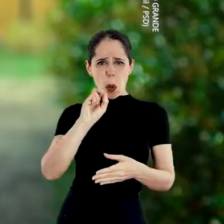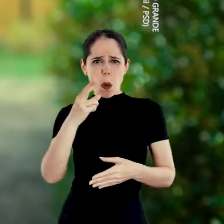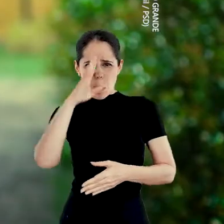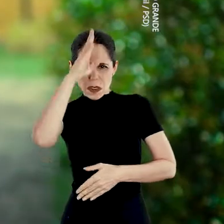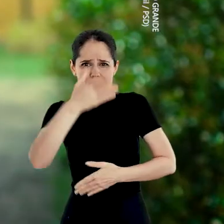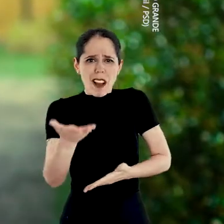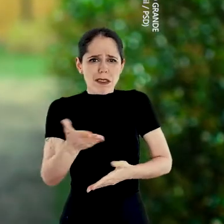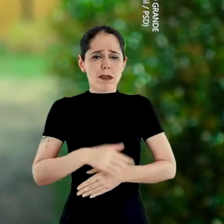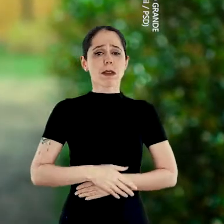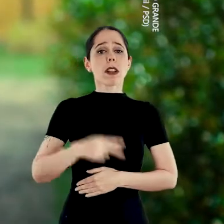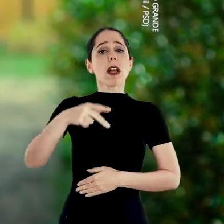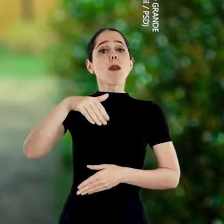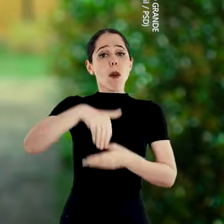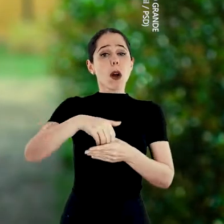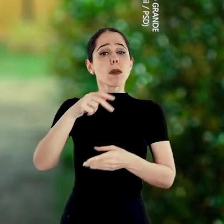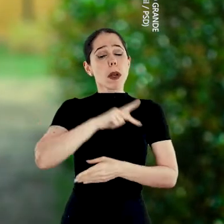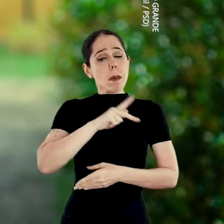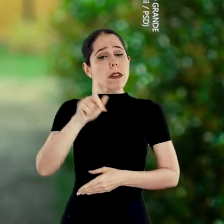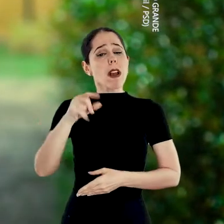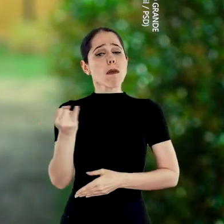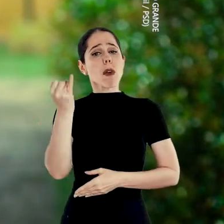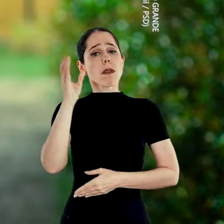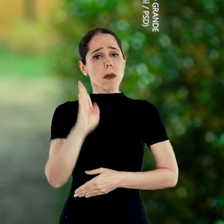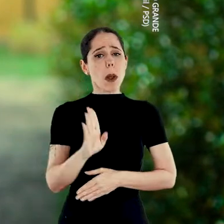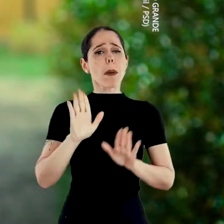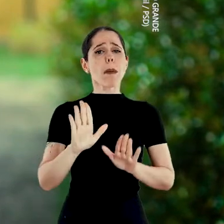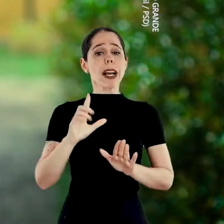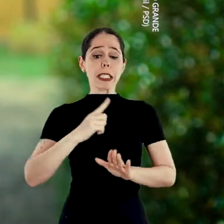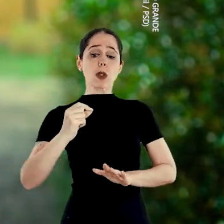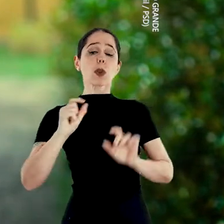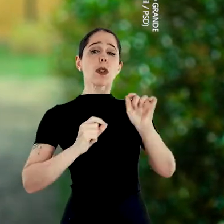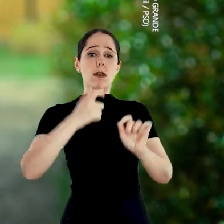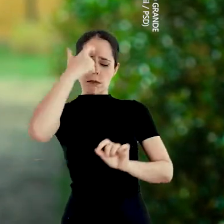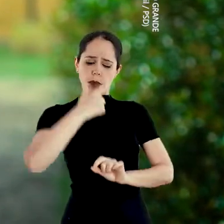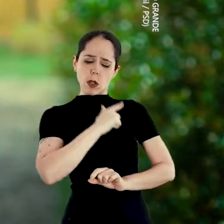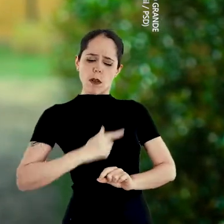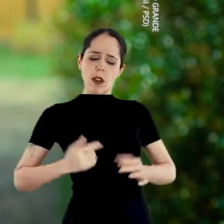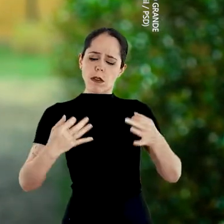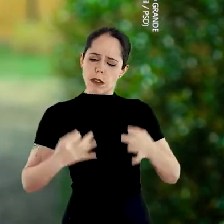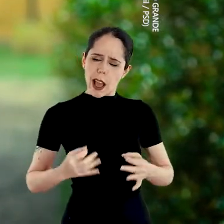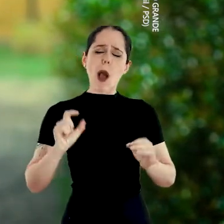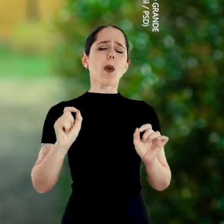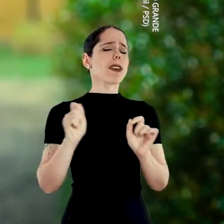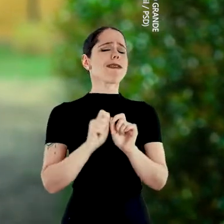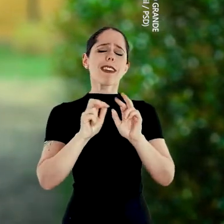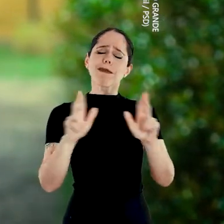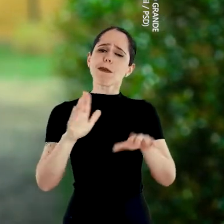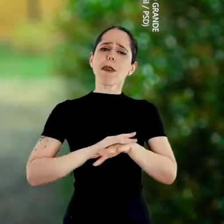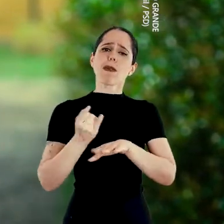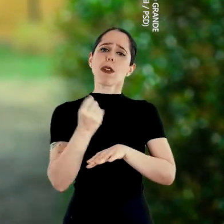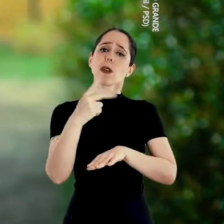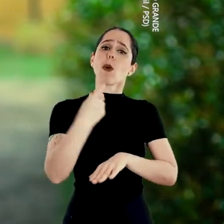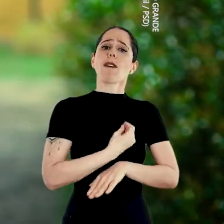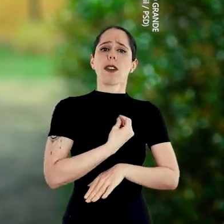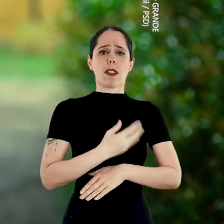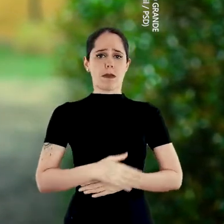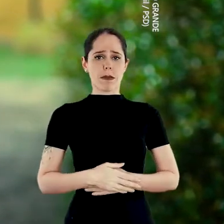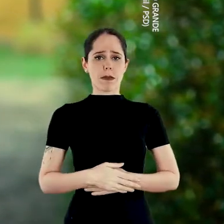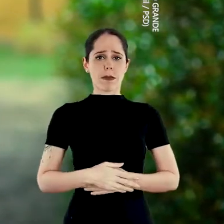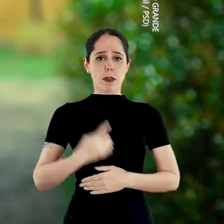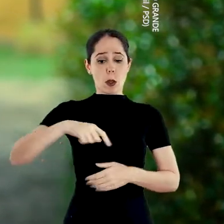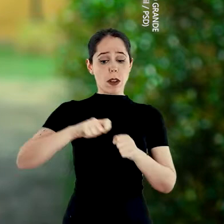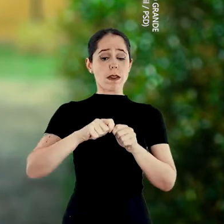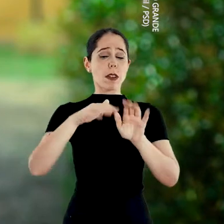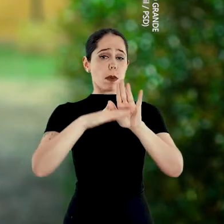seu voto para Presidente é importante para o Brasil mas escolheu o governador certo é o que vai fazer diferença na sua vida